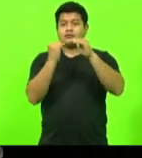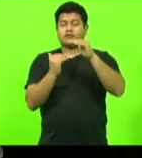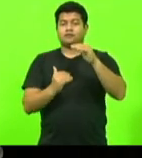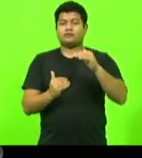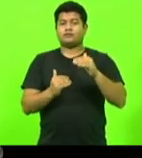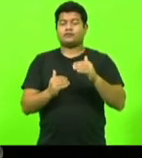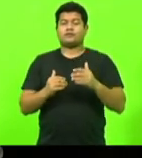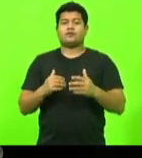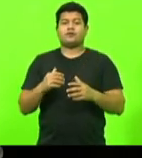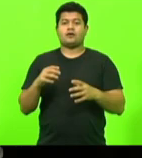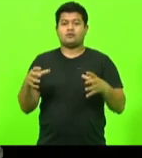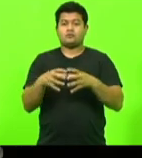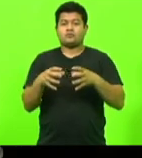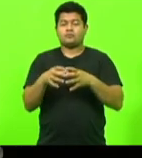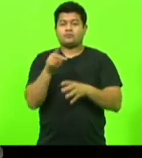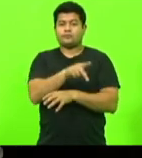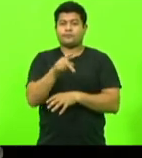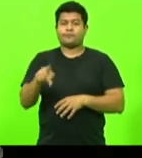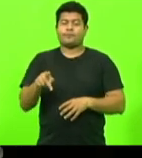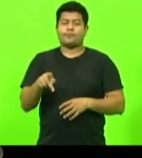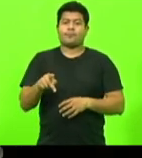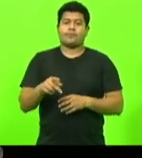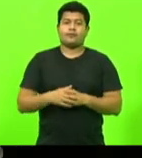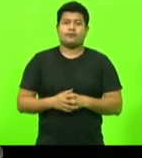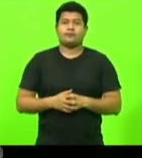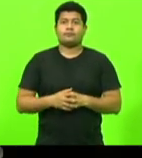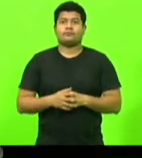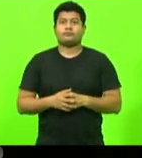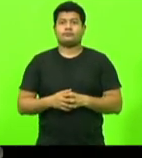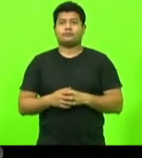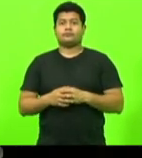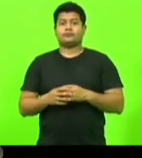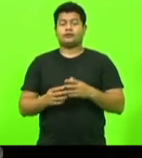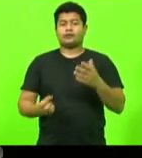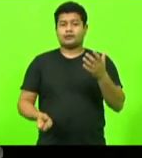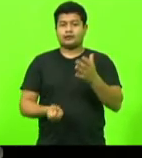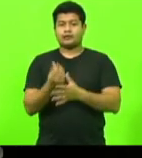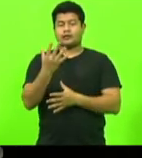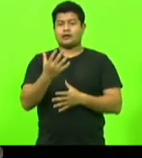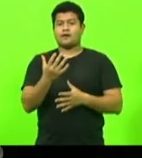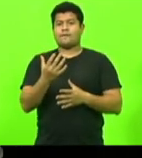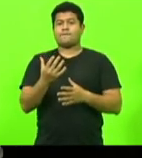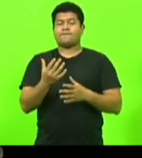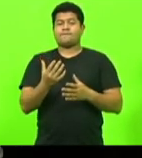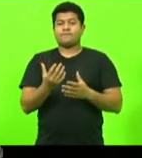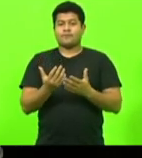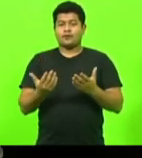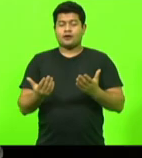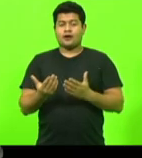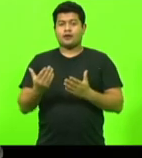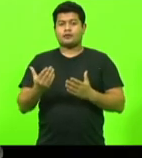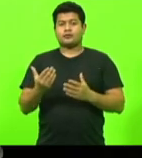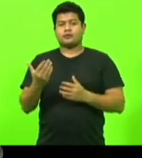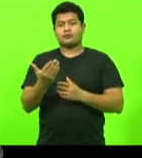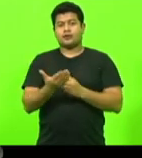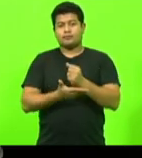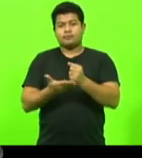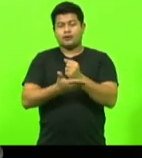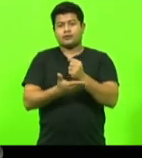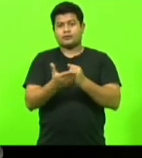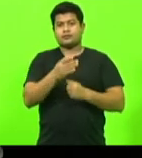professores. Para estabelecer a remuneração mínima, o texto acrescido ao artigo 162 da